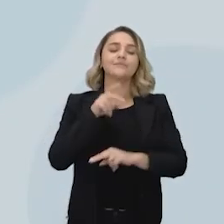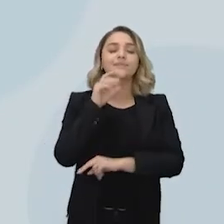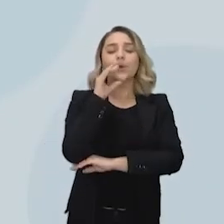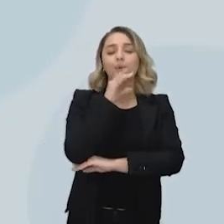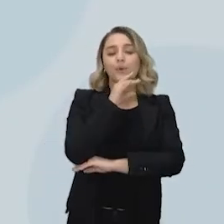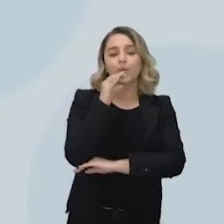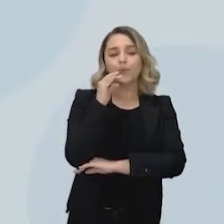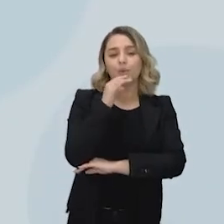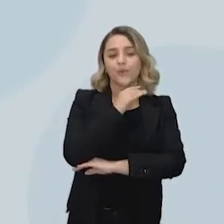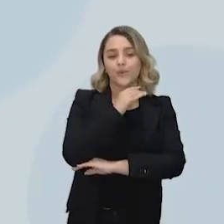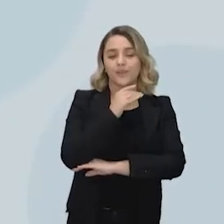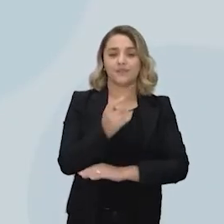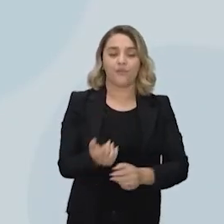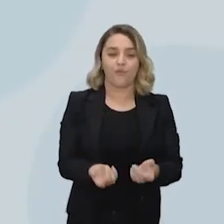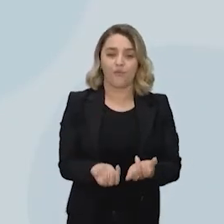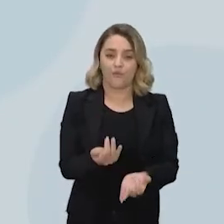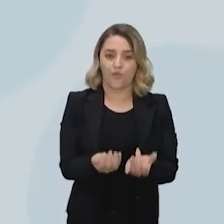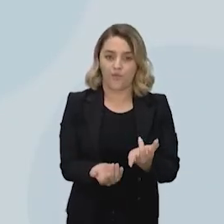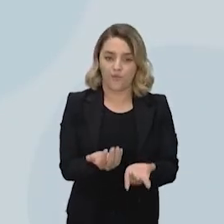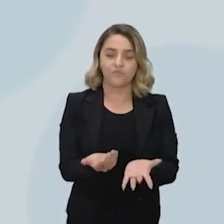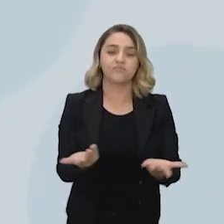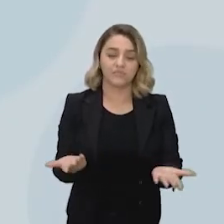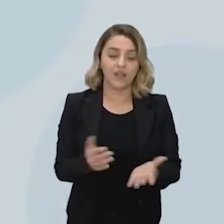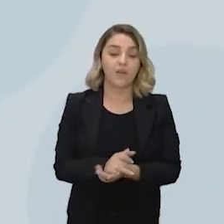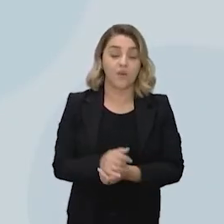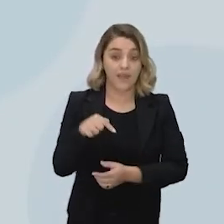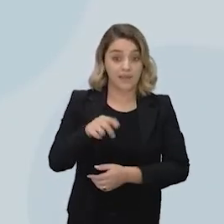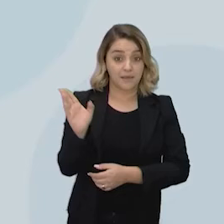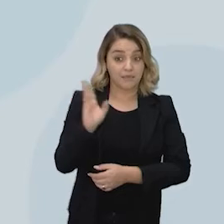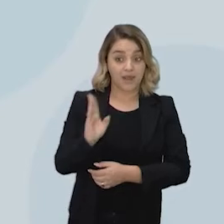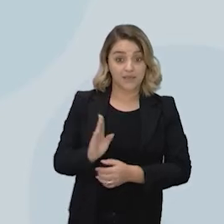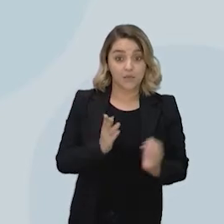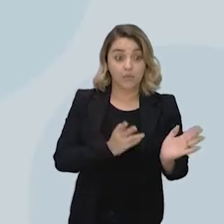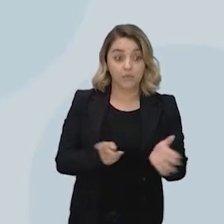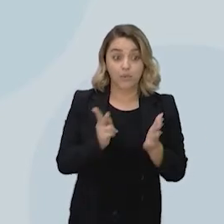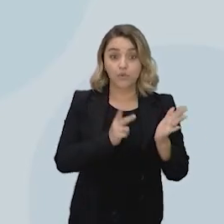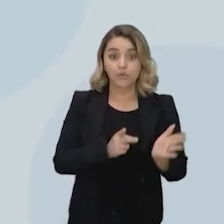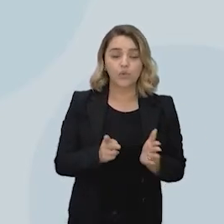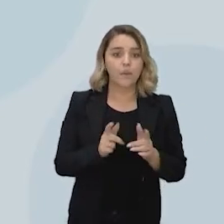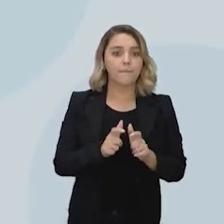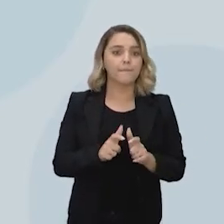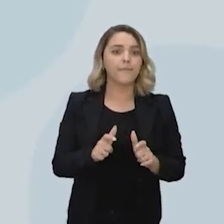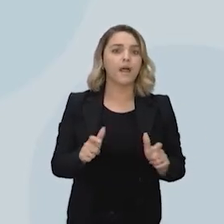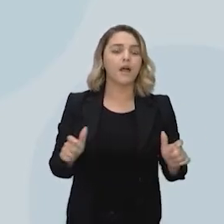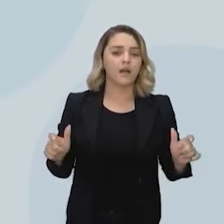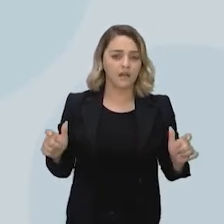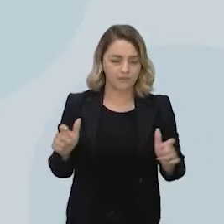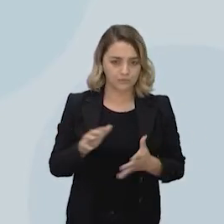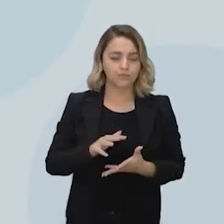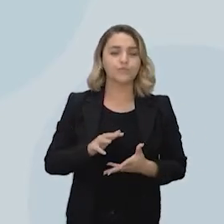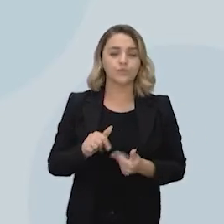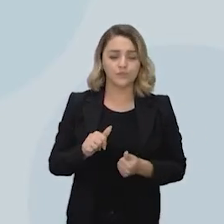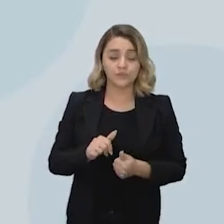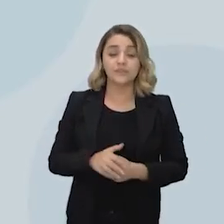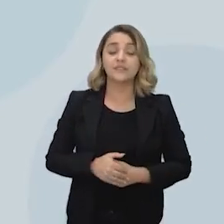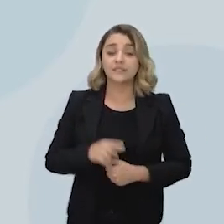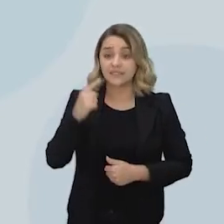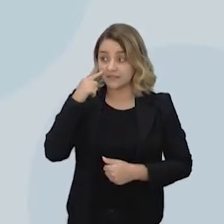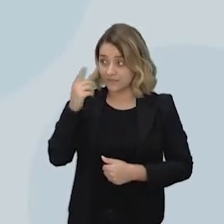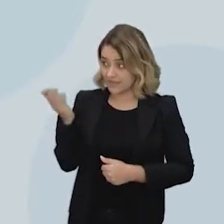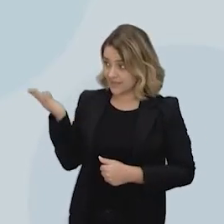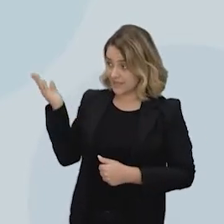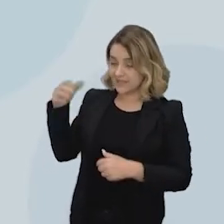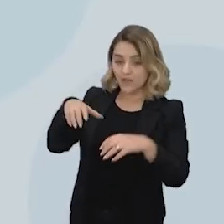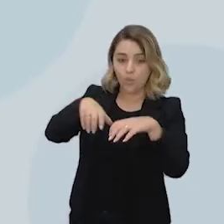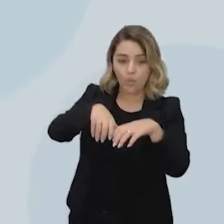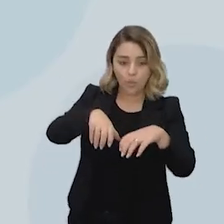na produção de minério de ferro, né, que o Brasil também é um dos grandes produtores mundiais. Então, esse forno que vocês estão vendo aí, que é um forno chamado de